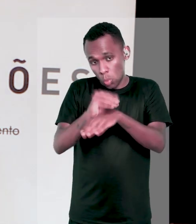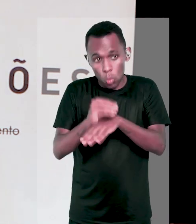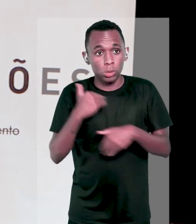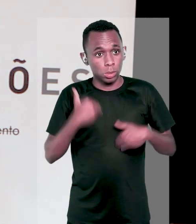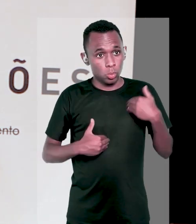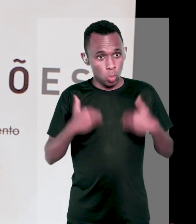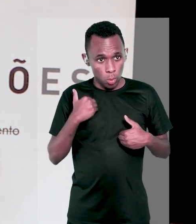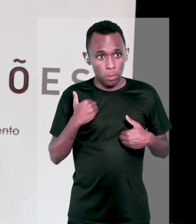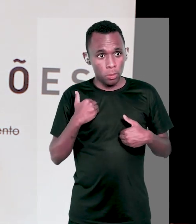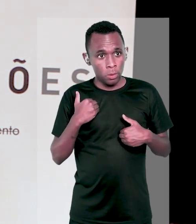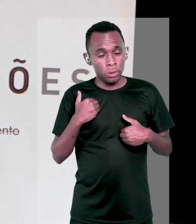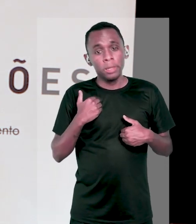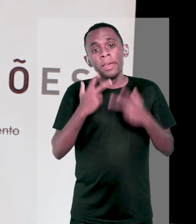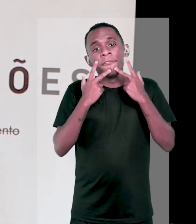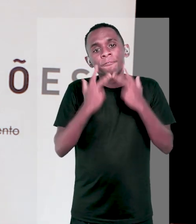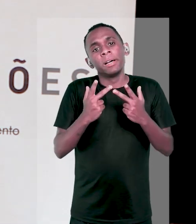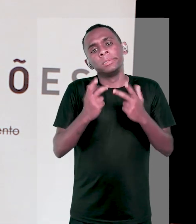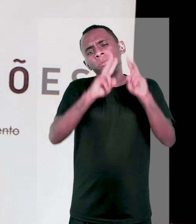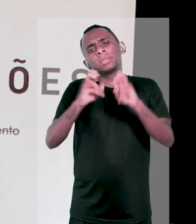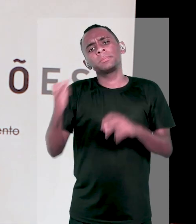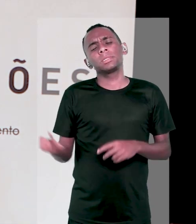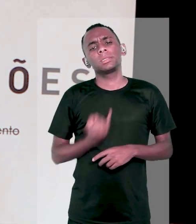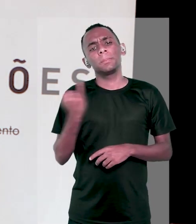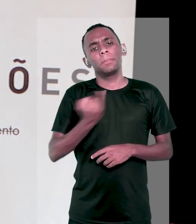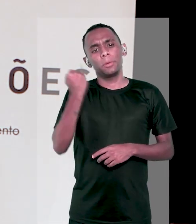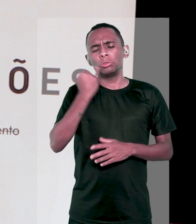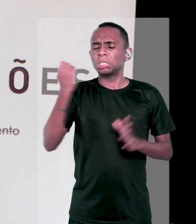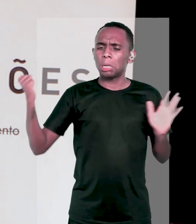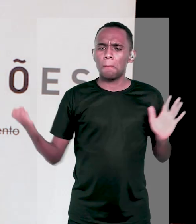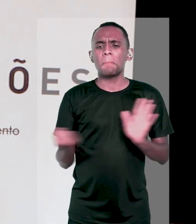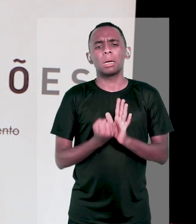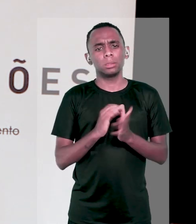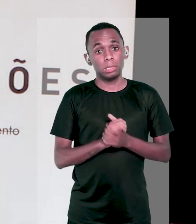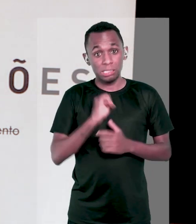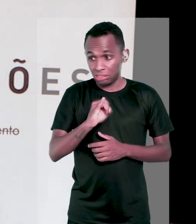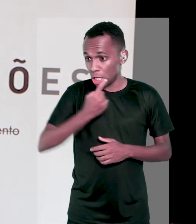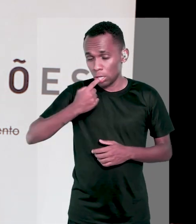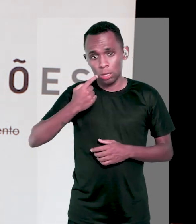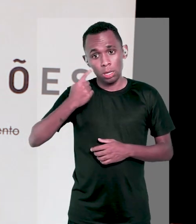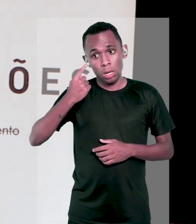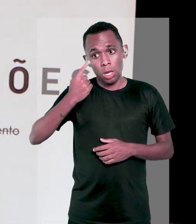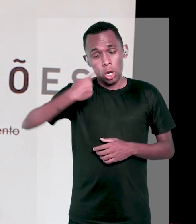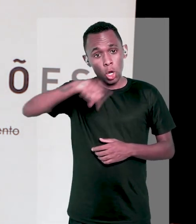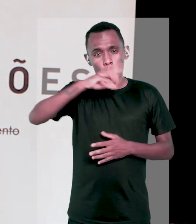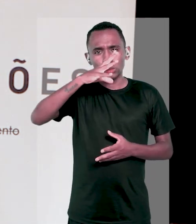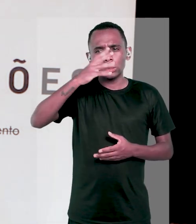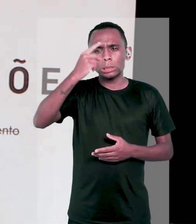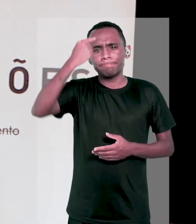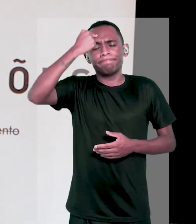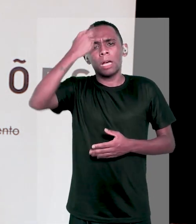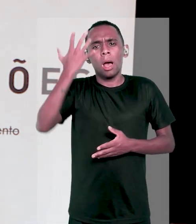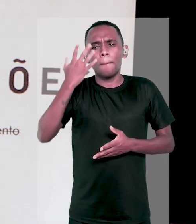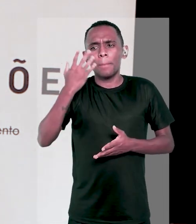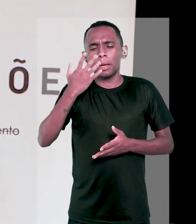marcante se nossa alma se purga de toda falsidade e que se priva de toda adição